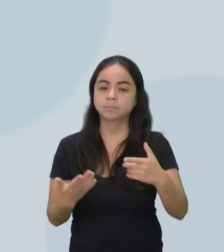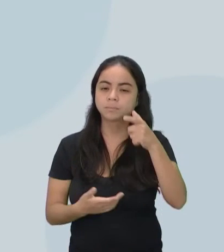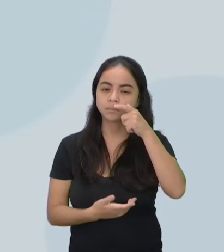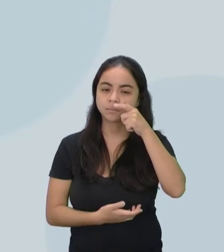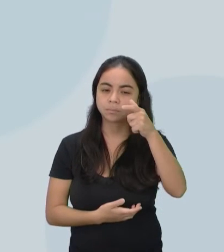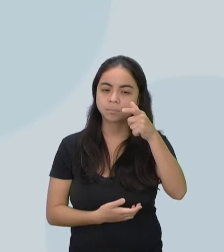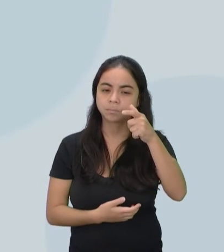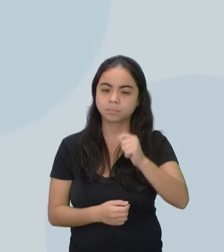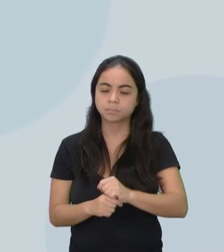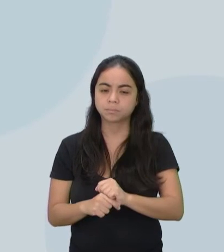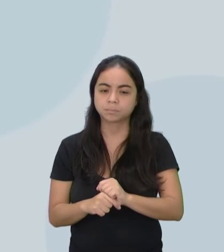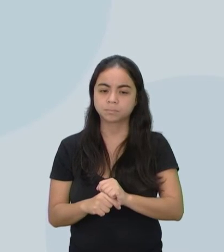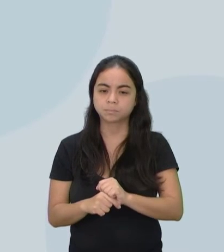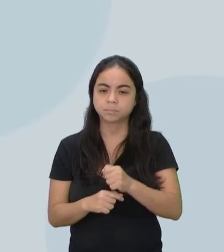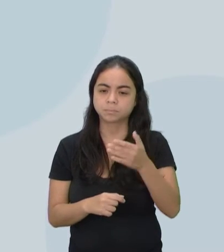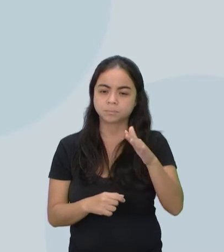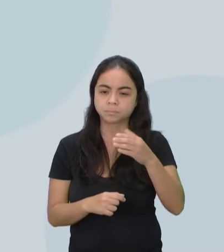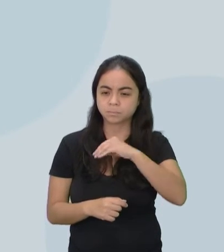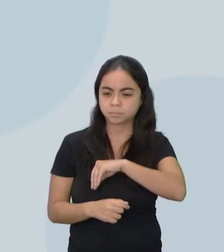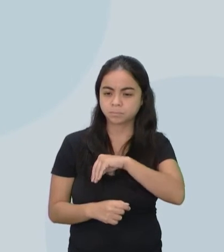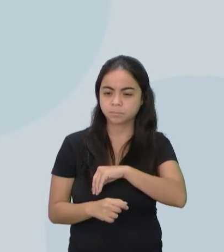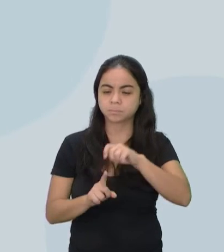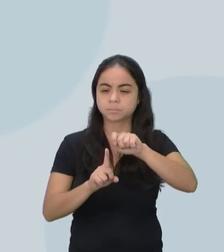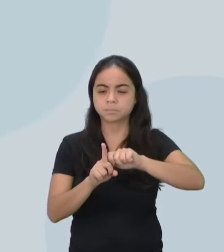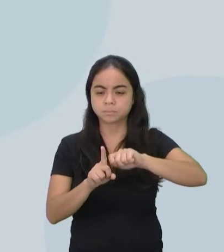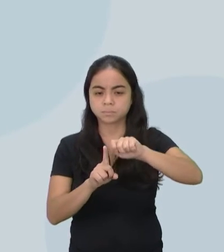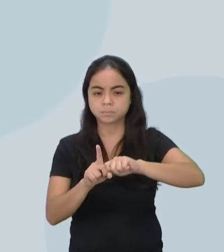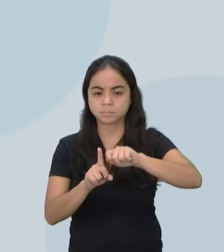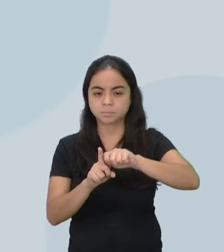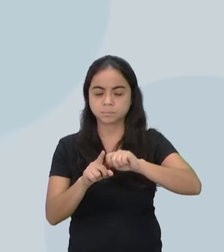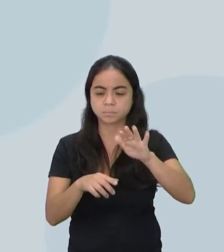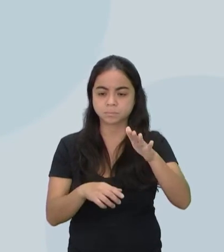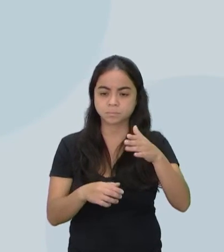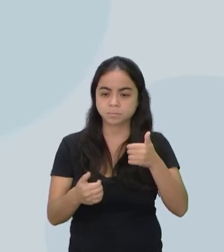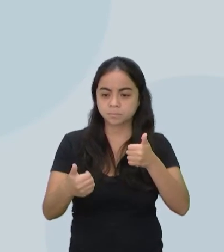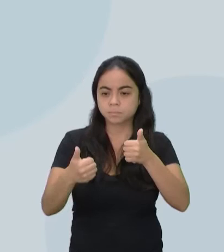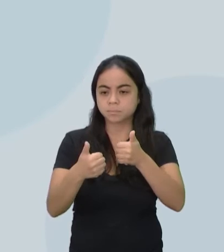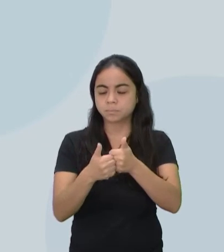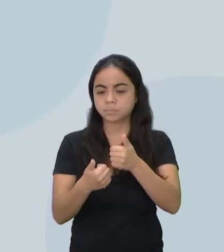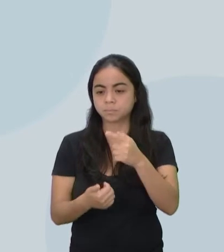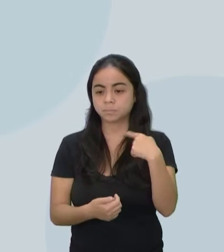que a estimativa da renda mensal seja próxima